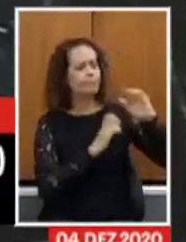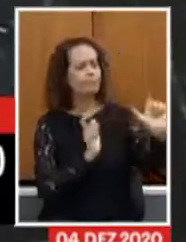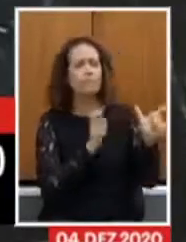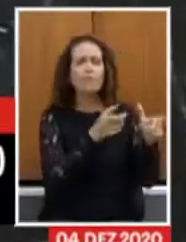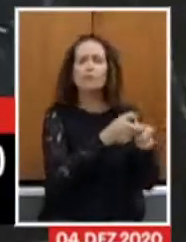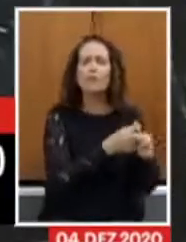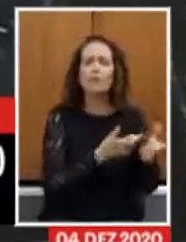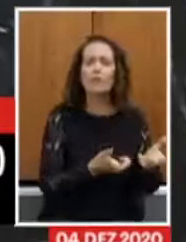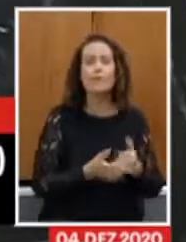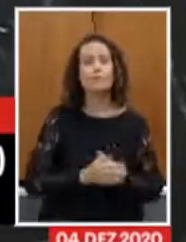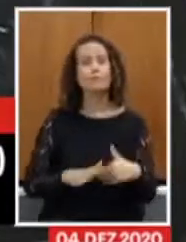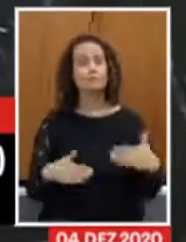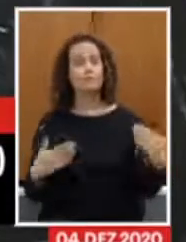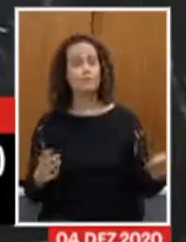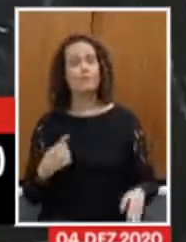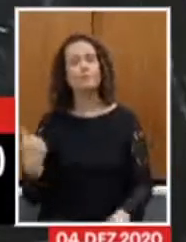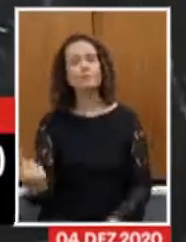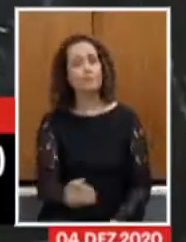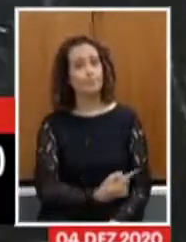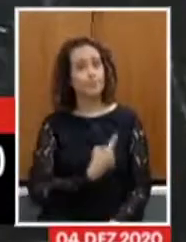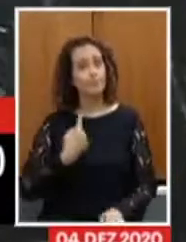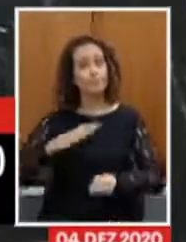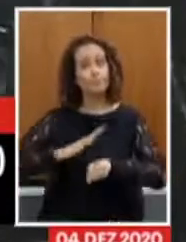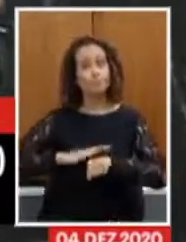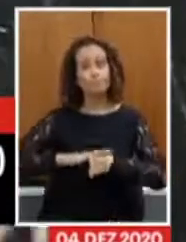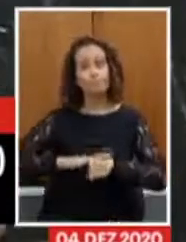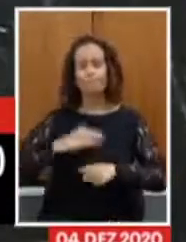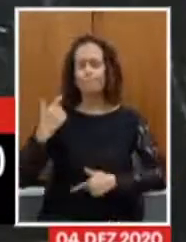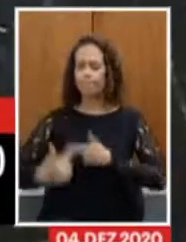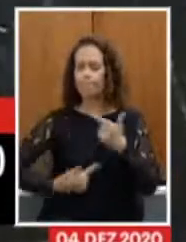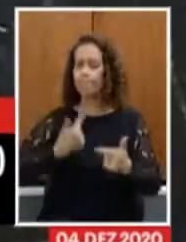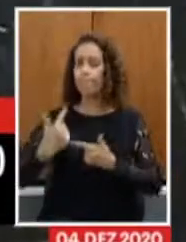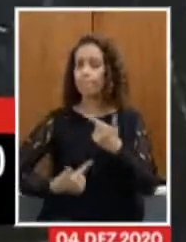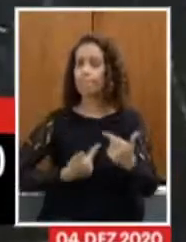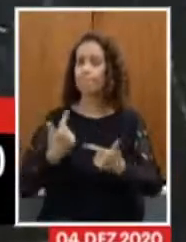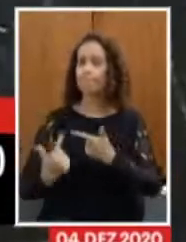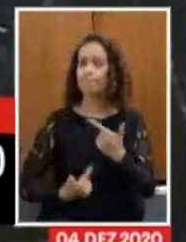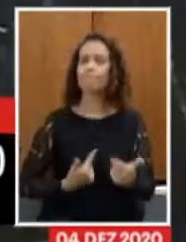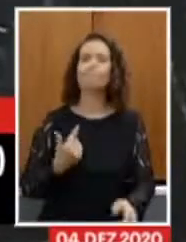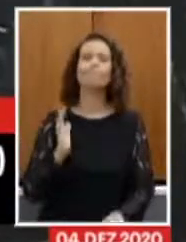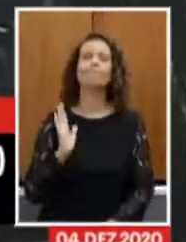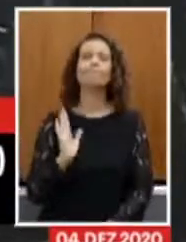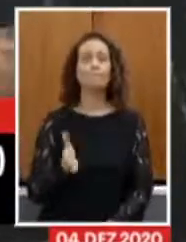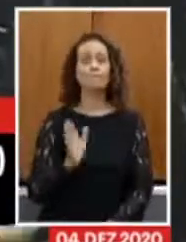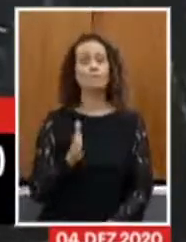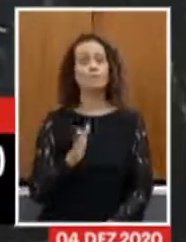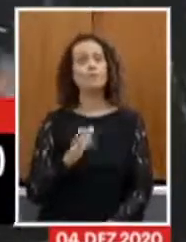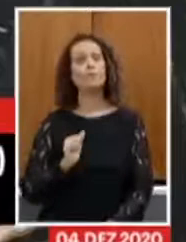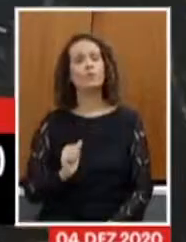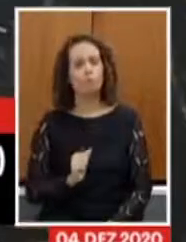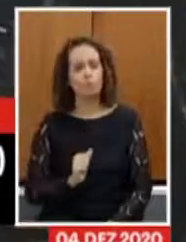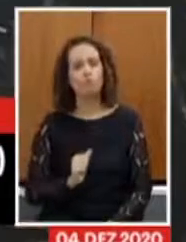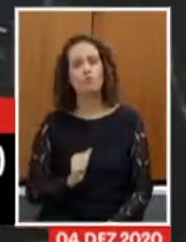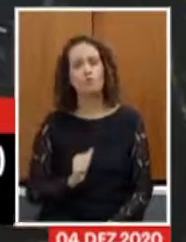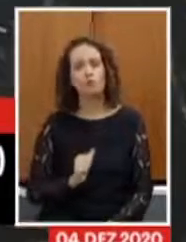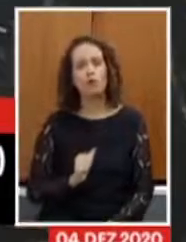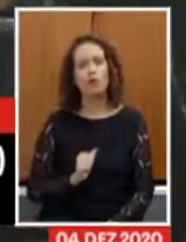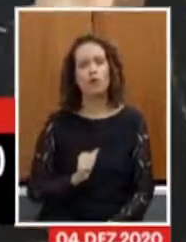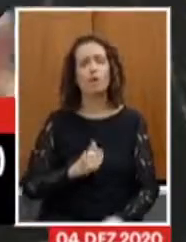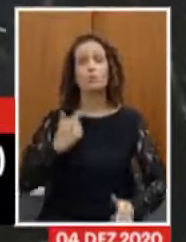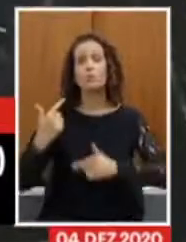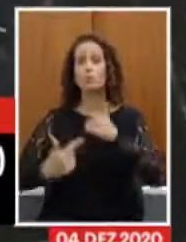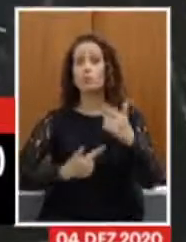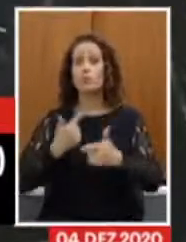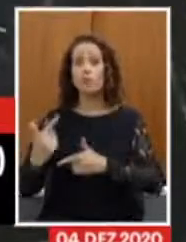nós estamos fazendo um gesto concreto de inserir no mercado